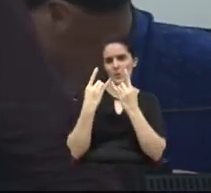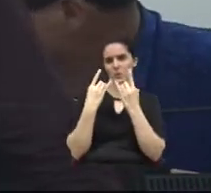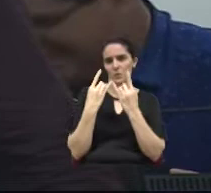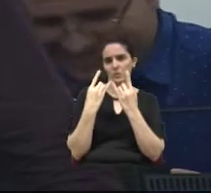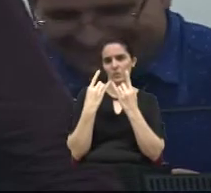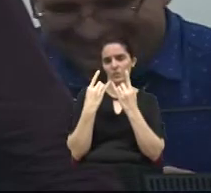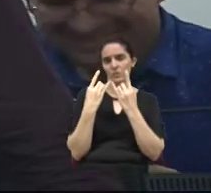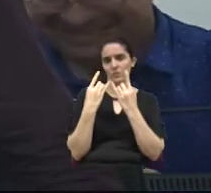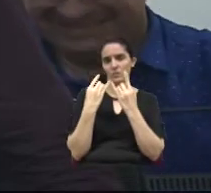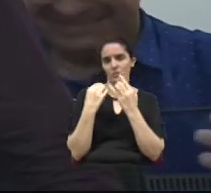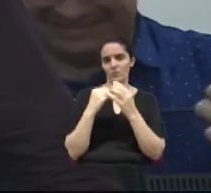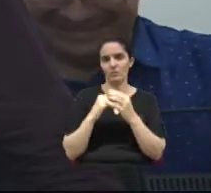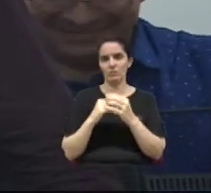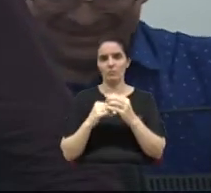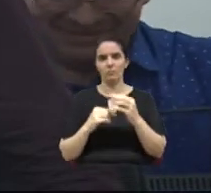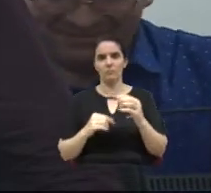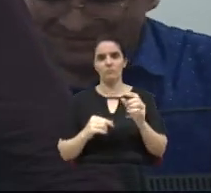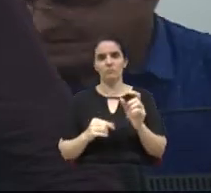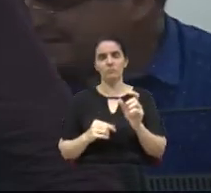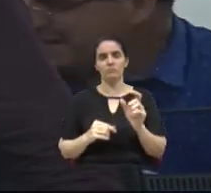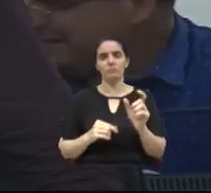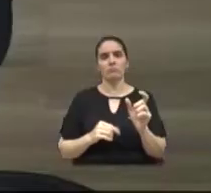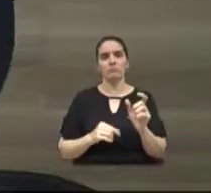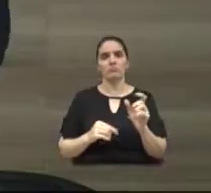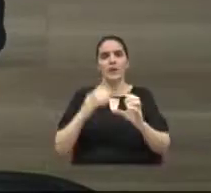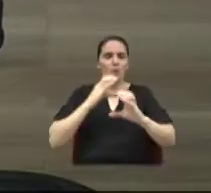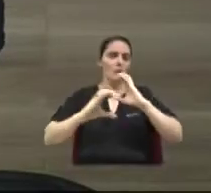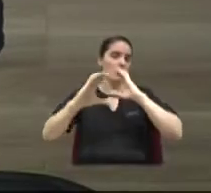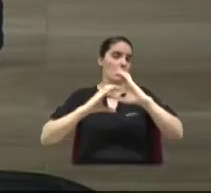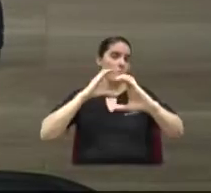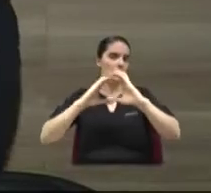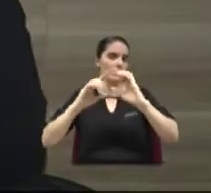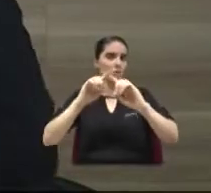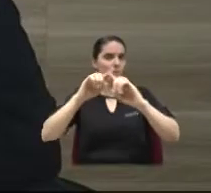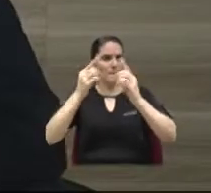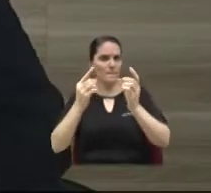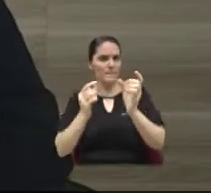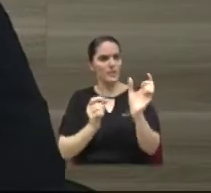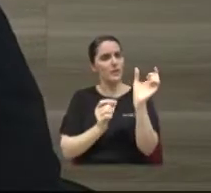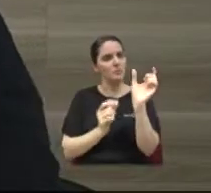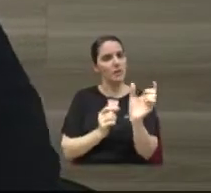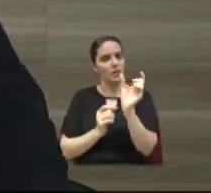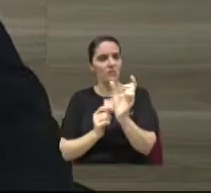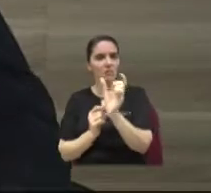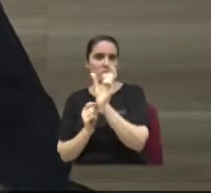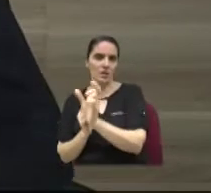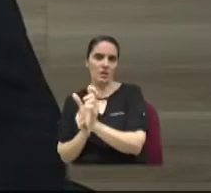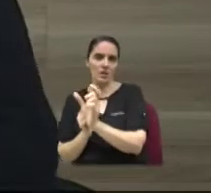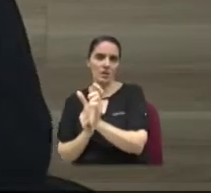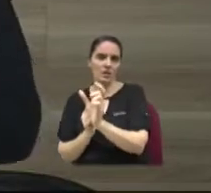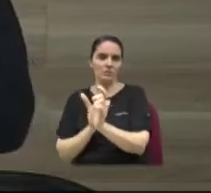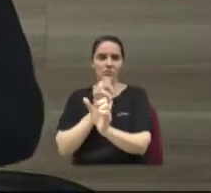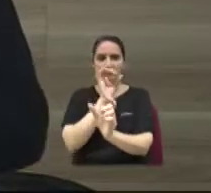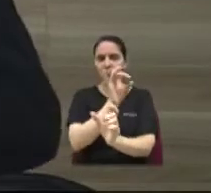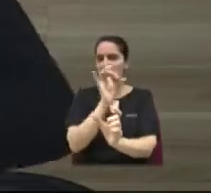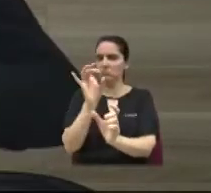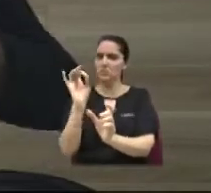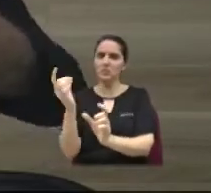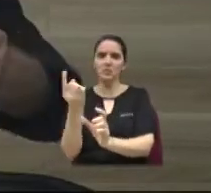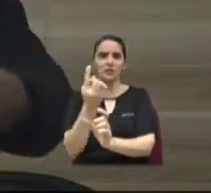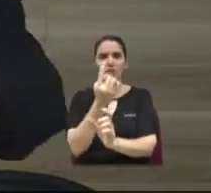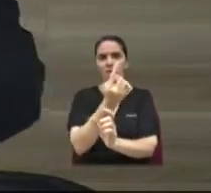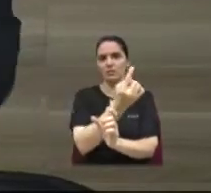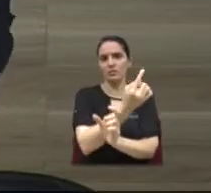música. Quanto à letra, cada um aí vai, mas o rock and roll em si é o estilo musical,